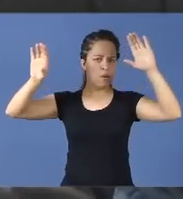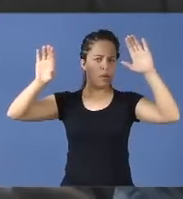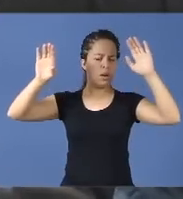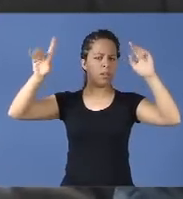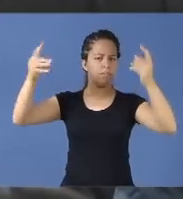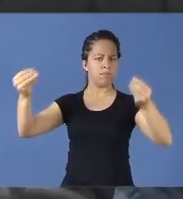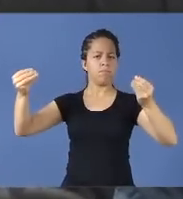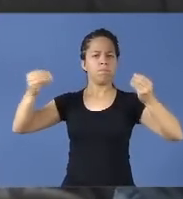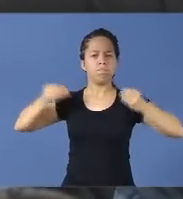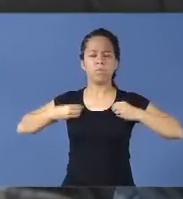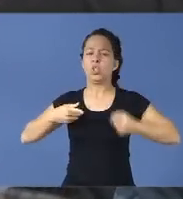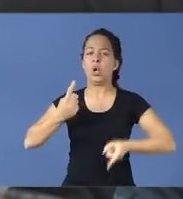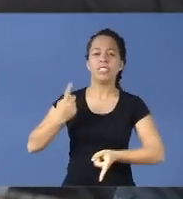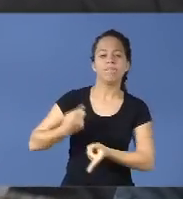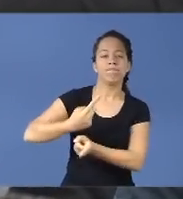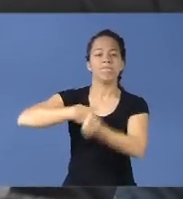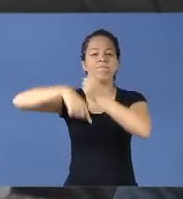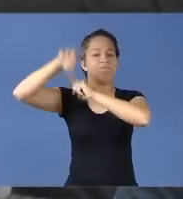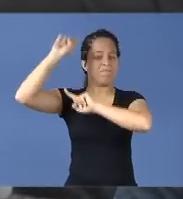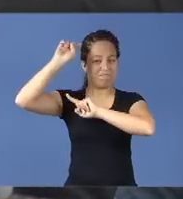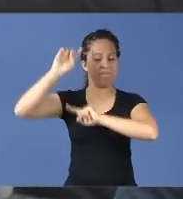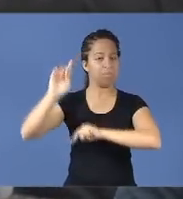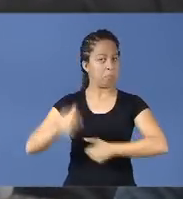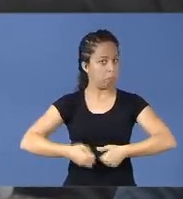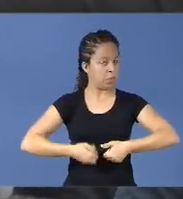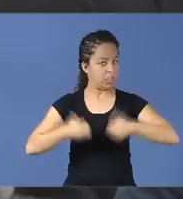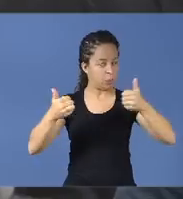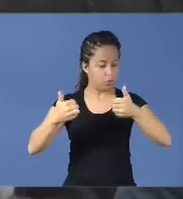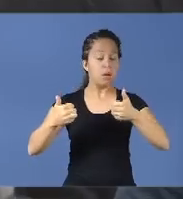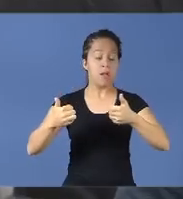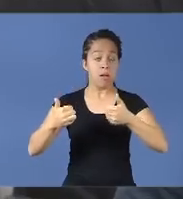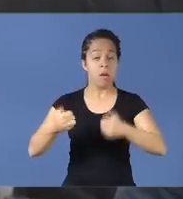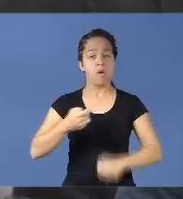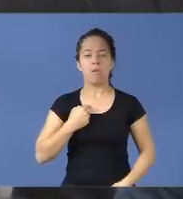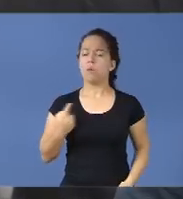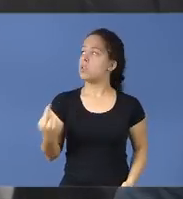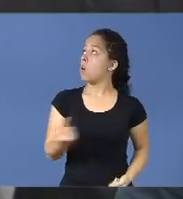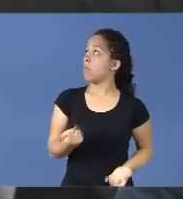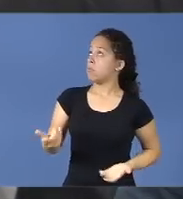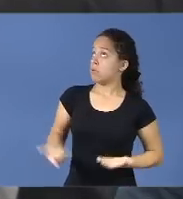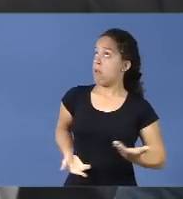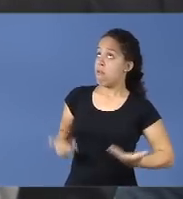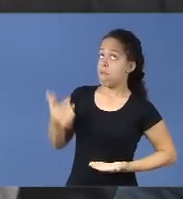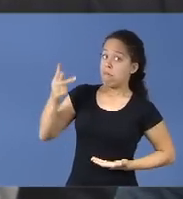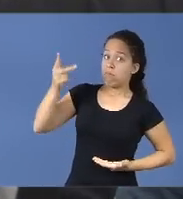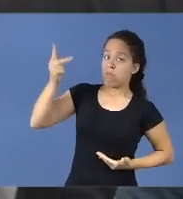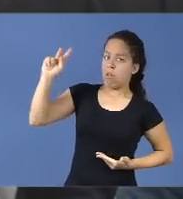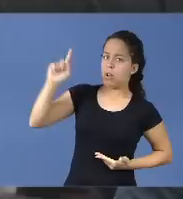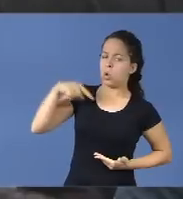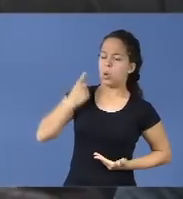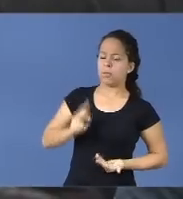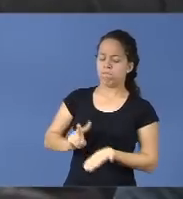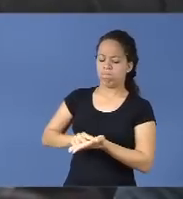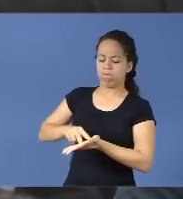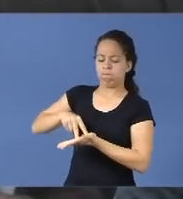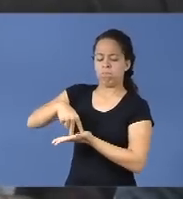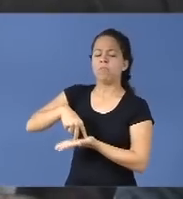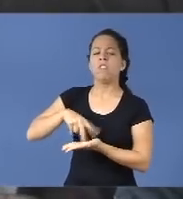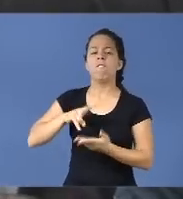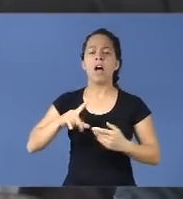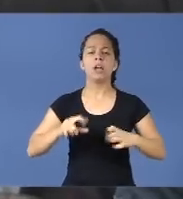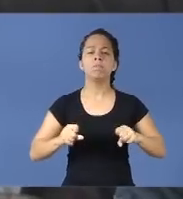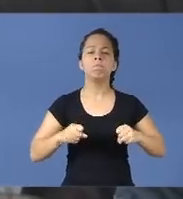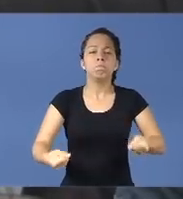fará prosperar. E nós, seus servos, nos levantaremos e